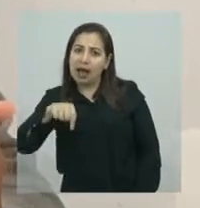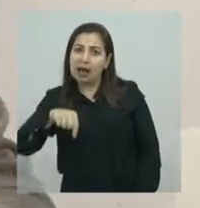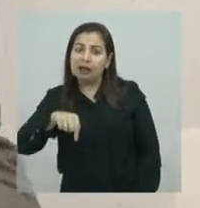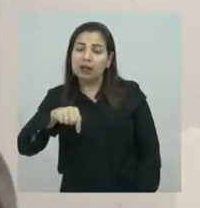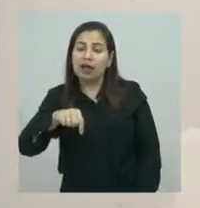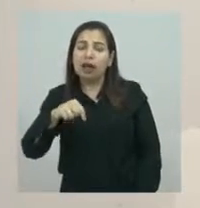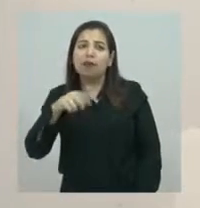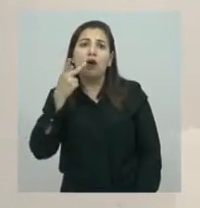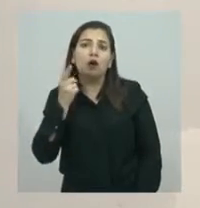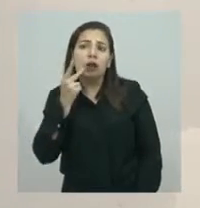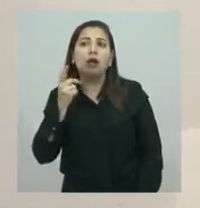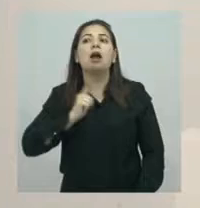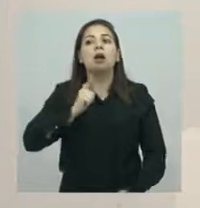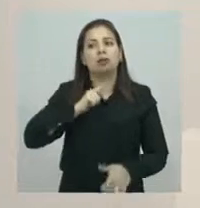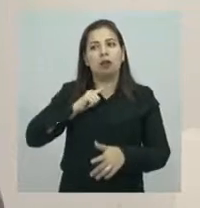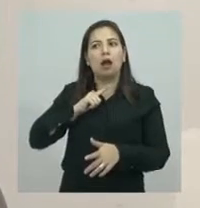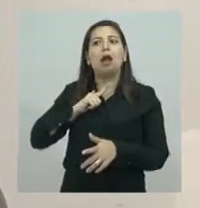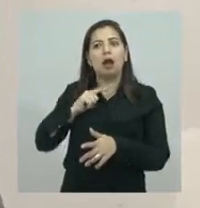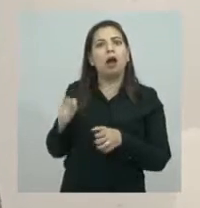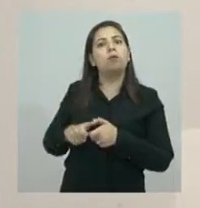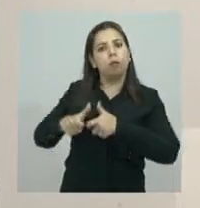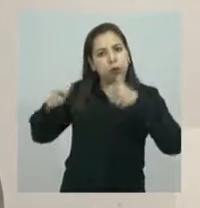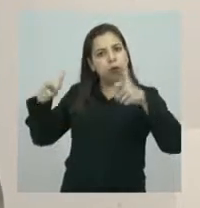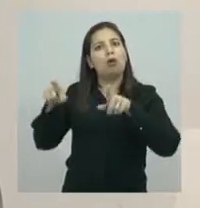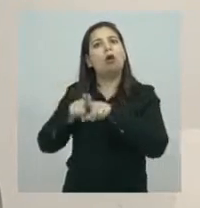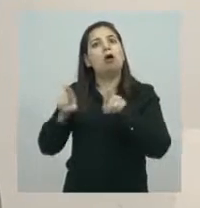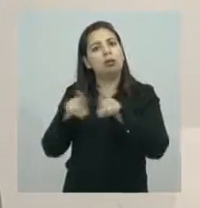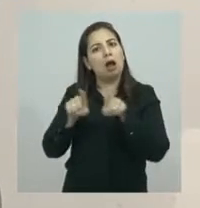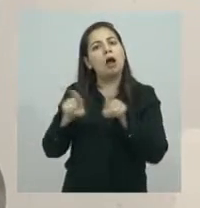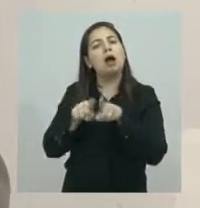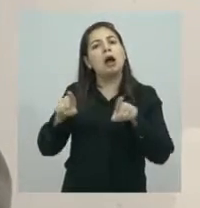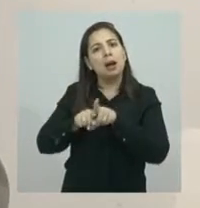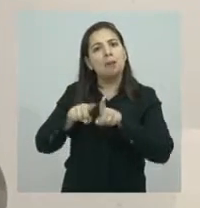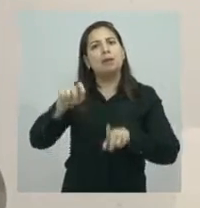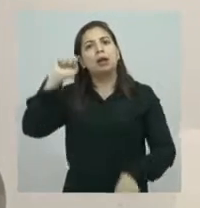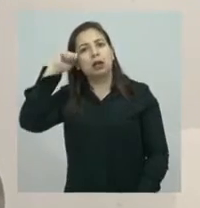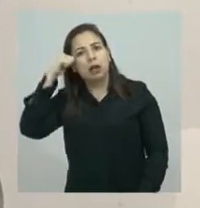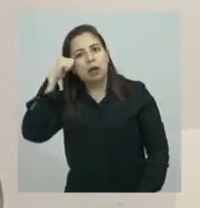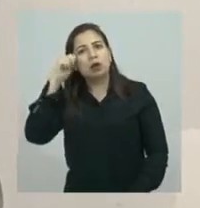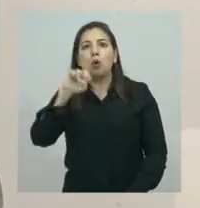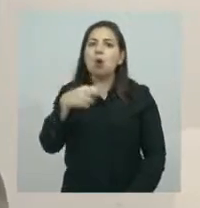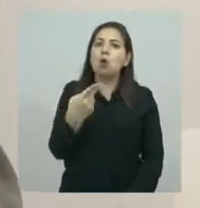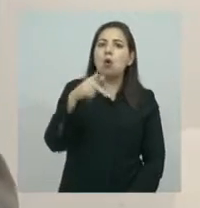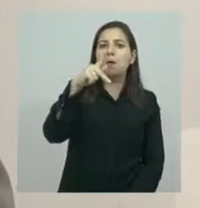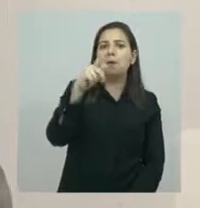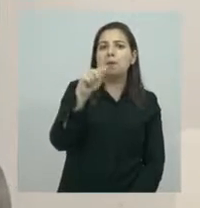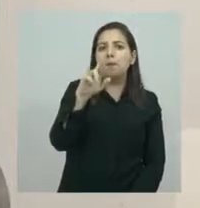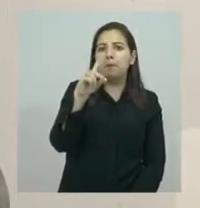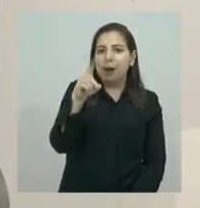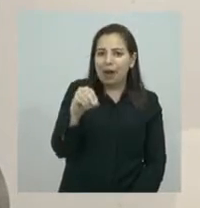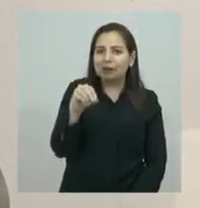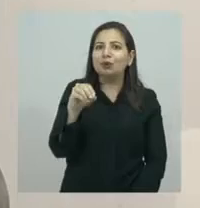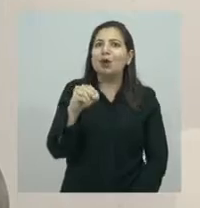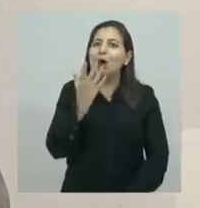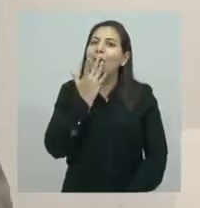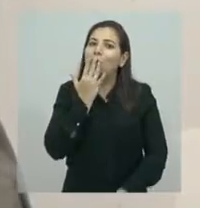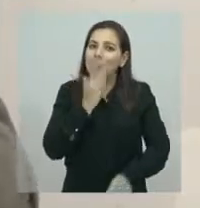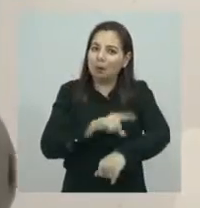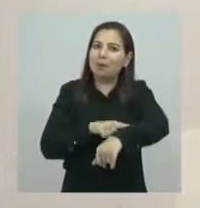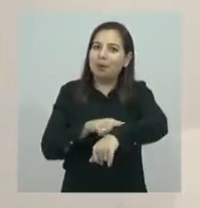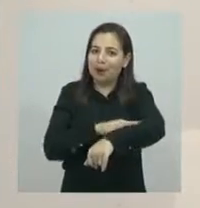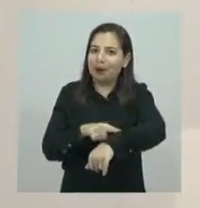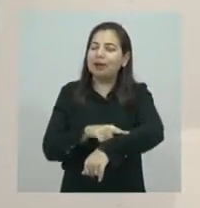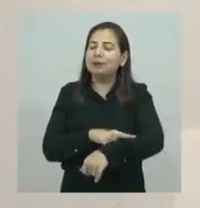consideram negros ou pardos. Então a gente vive num estado, o Ceará é conhecido nacionalmente como